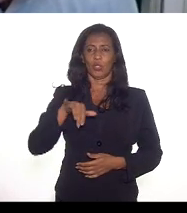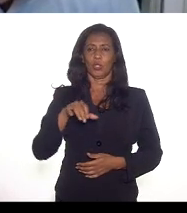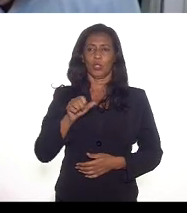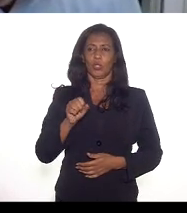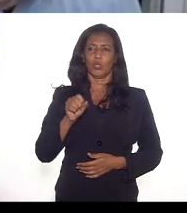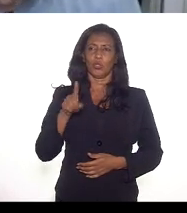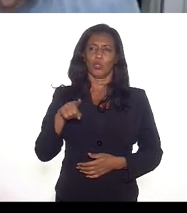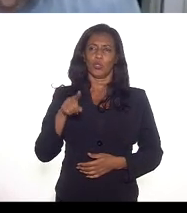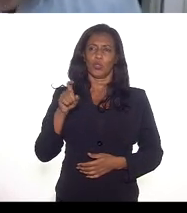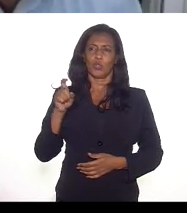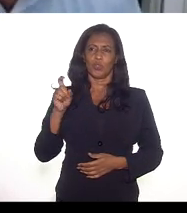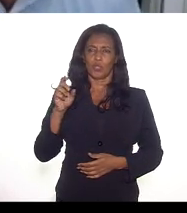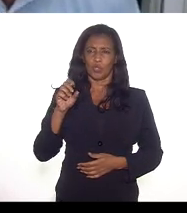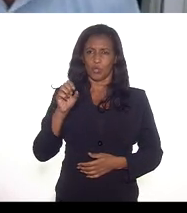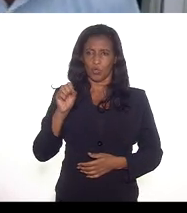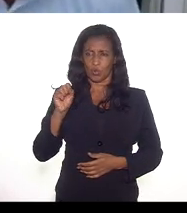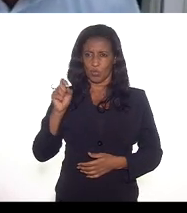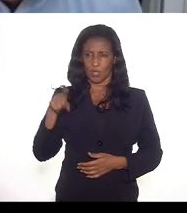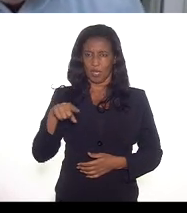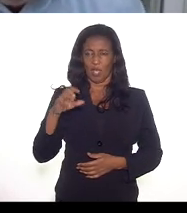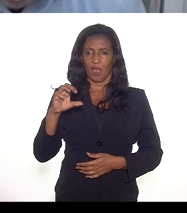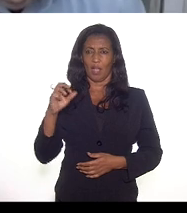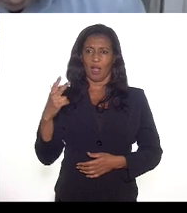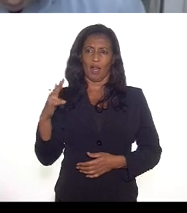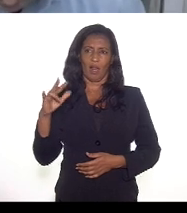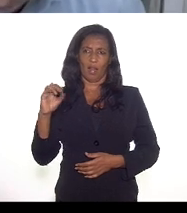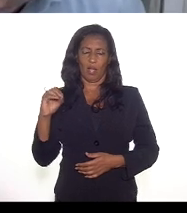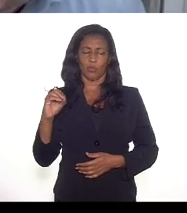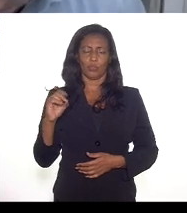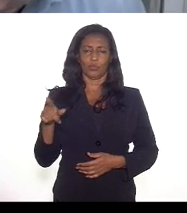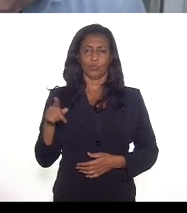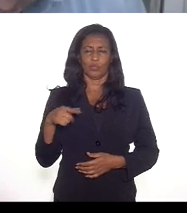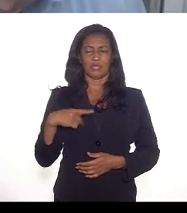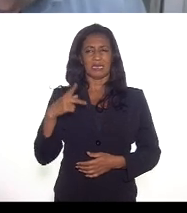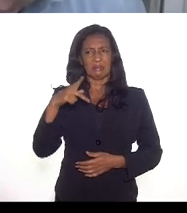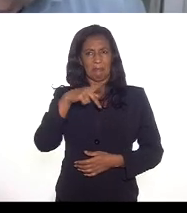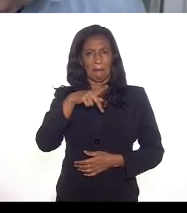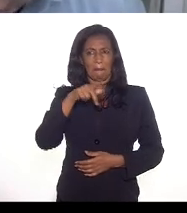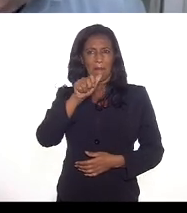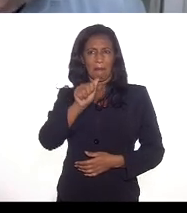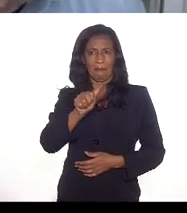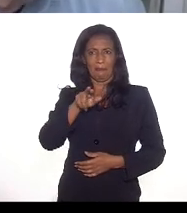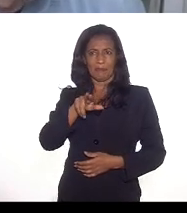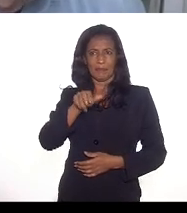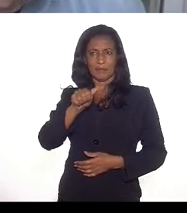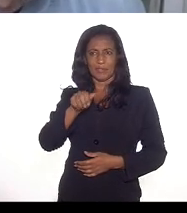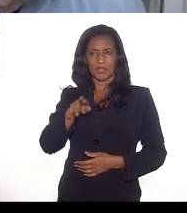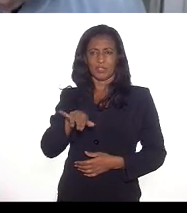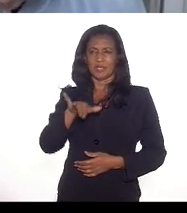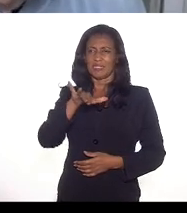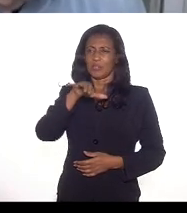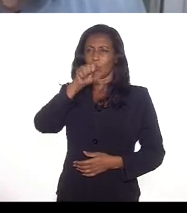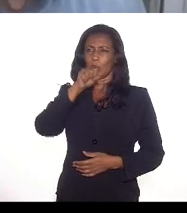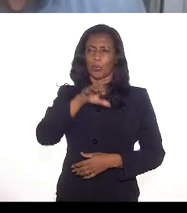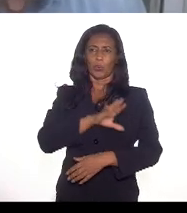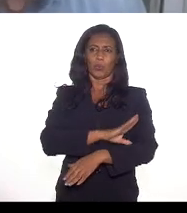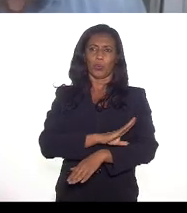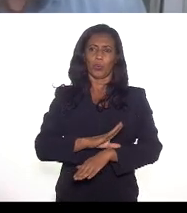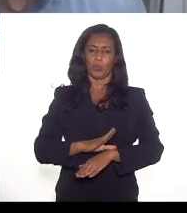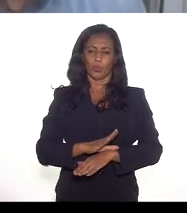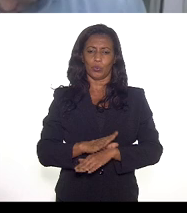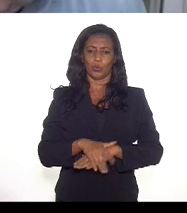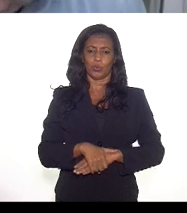Cláudio de Araújo. José Cláudio, um grande paratiense que respirava cultura,